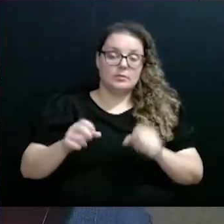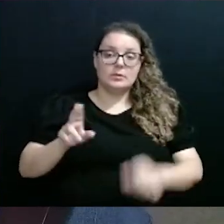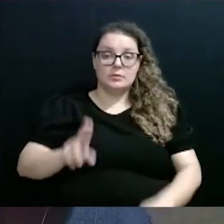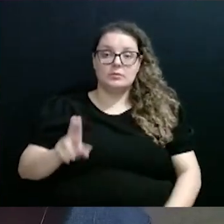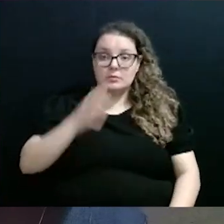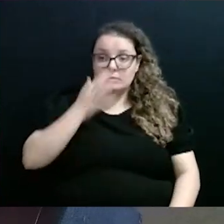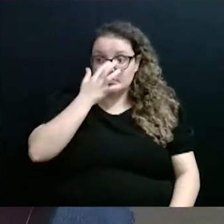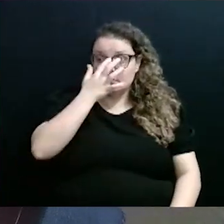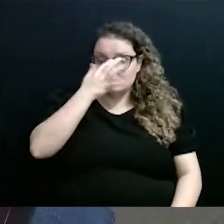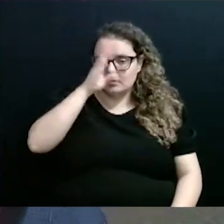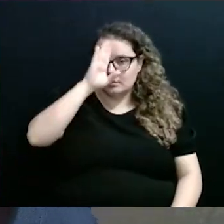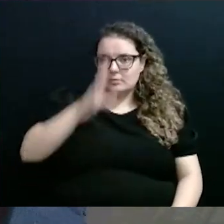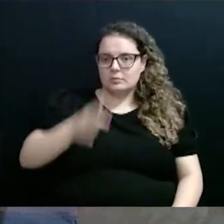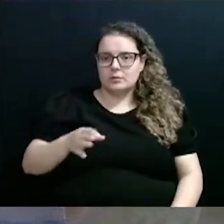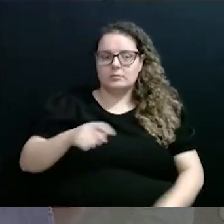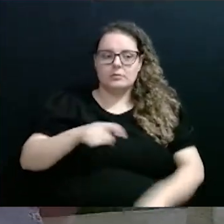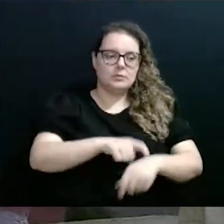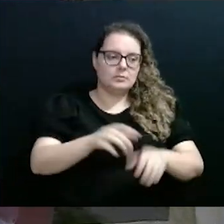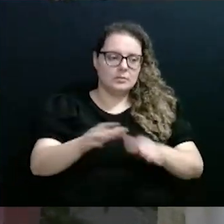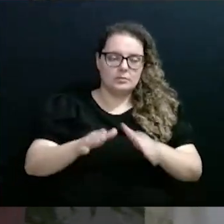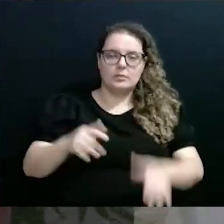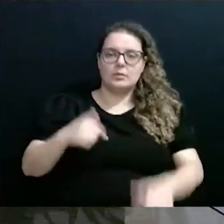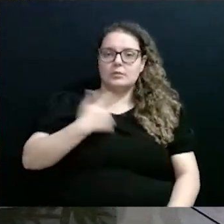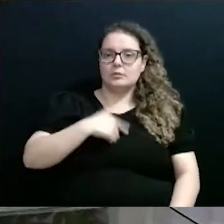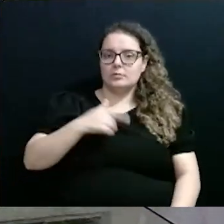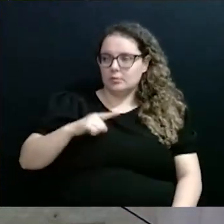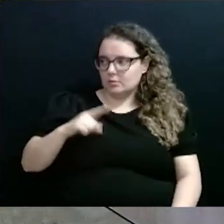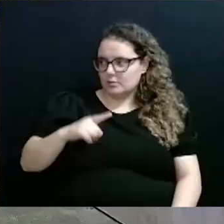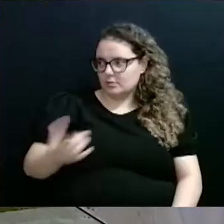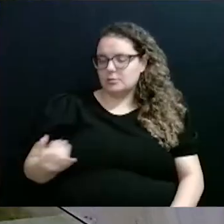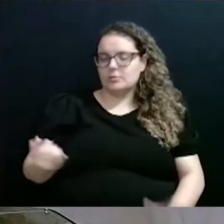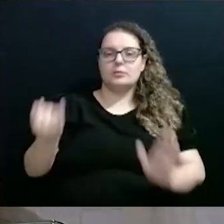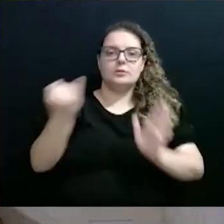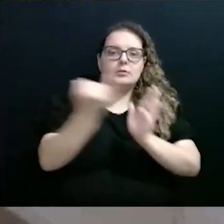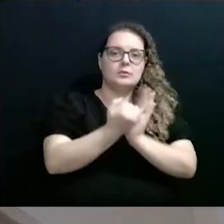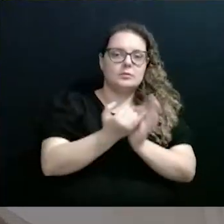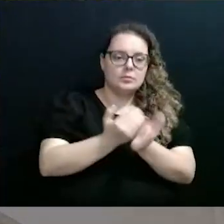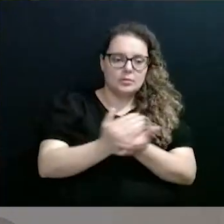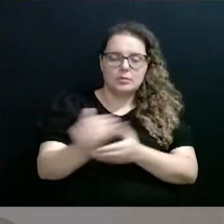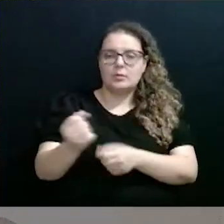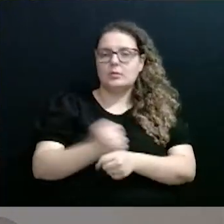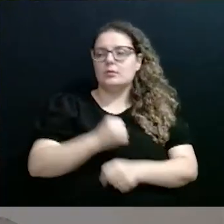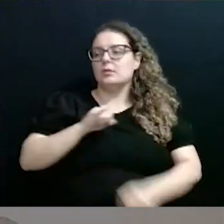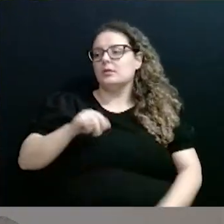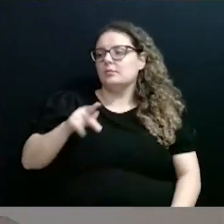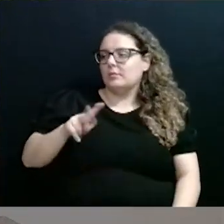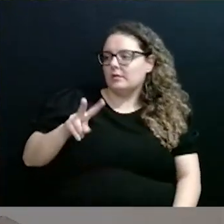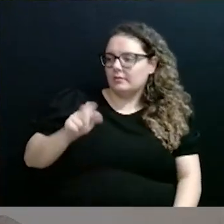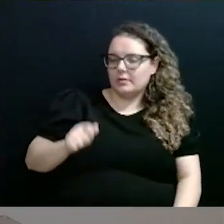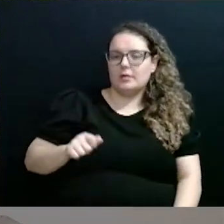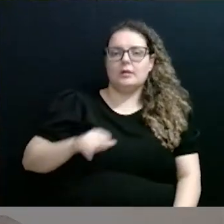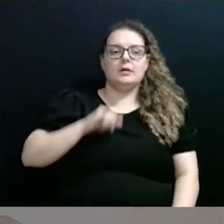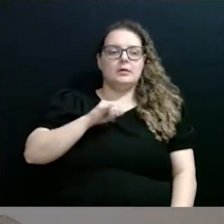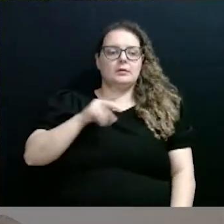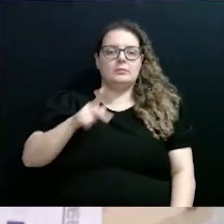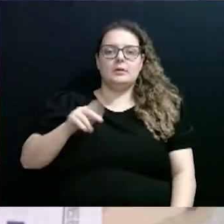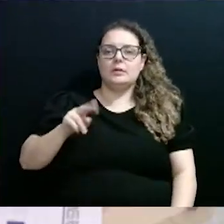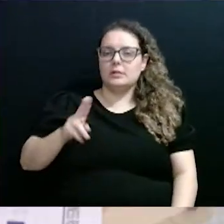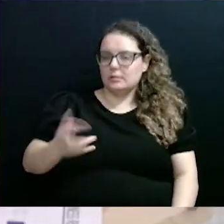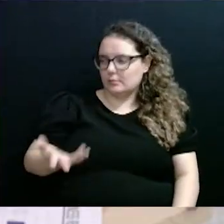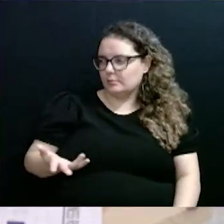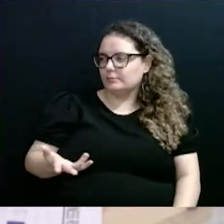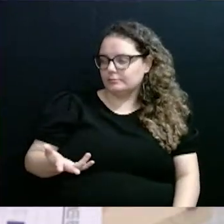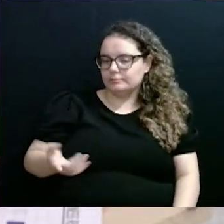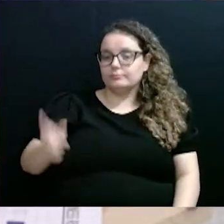usar. Principalmente nesse momento em que a gente tem os impostos de início de ano, IPVA, tem o IPTU.